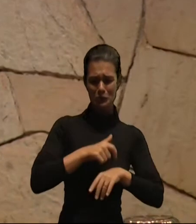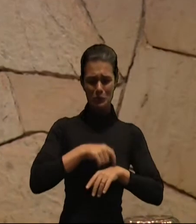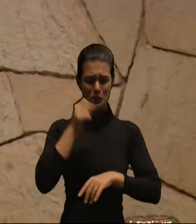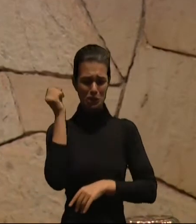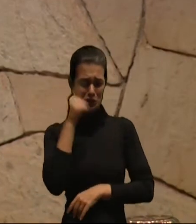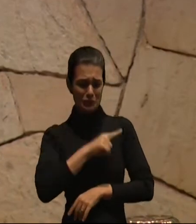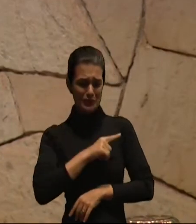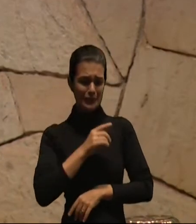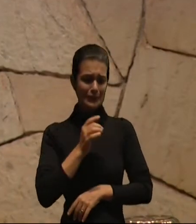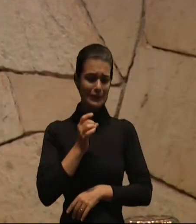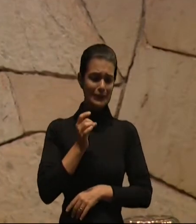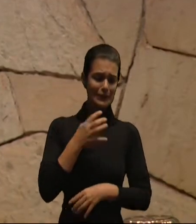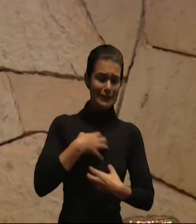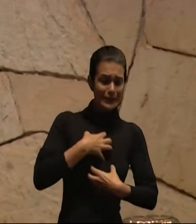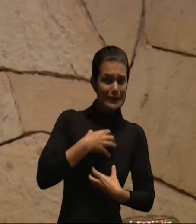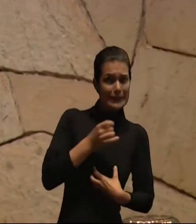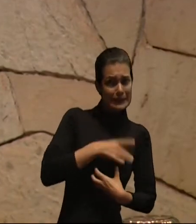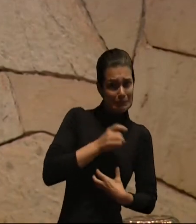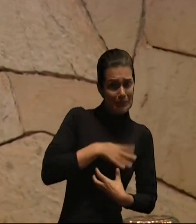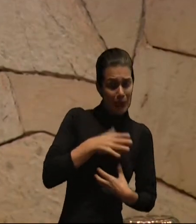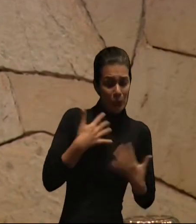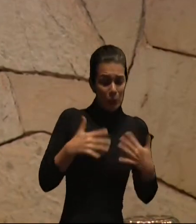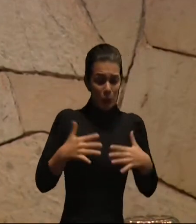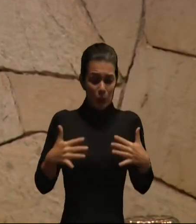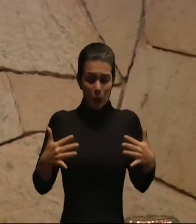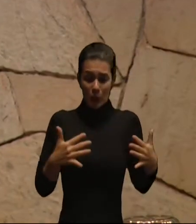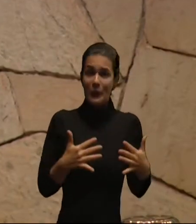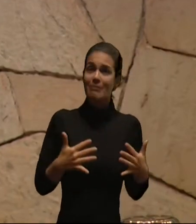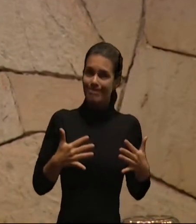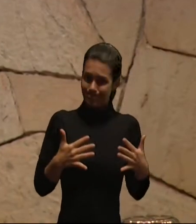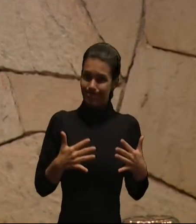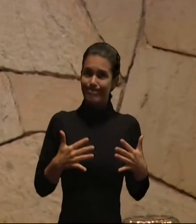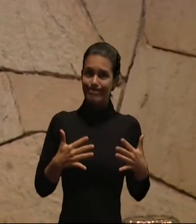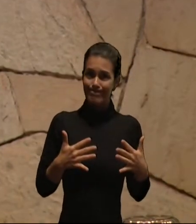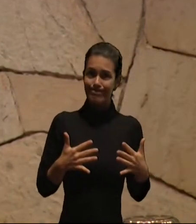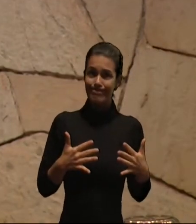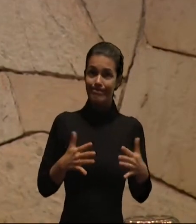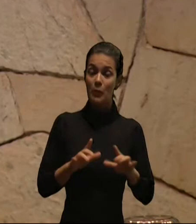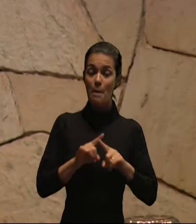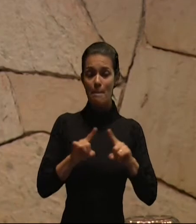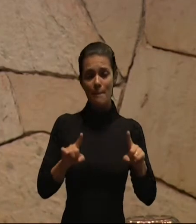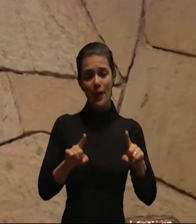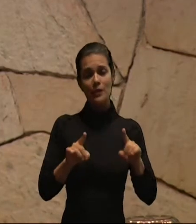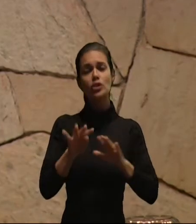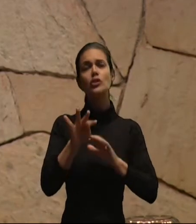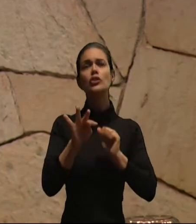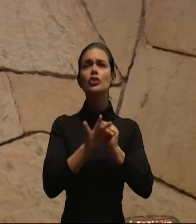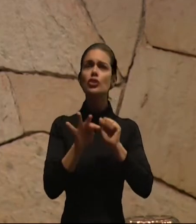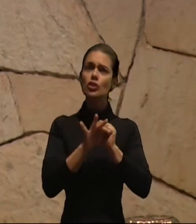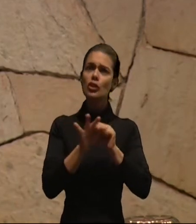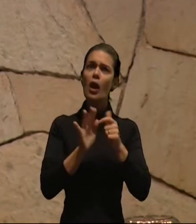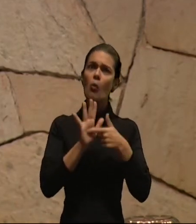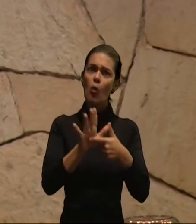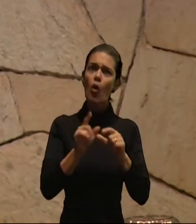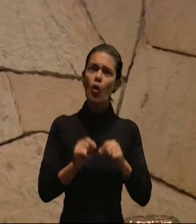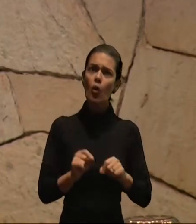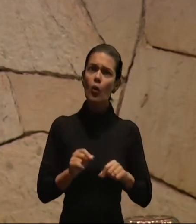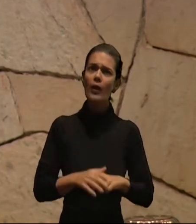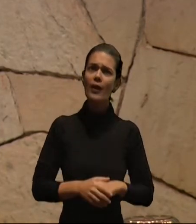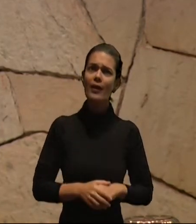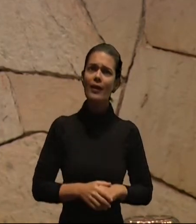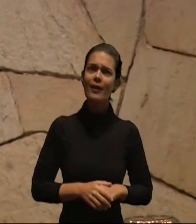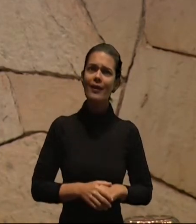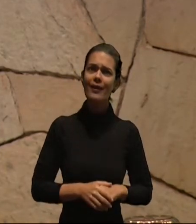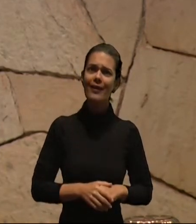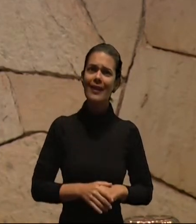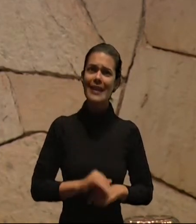alguns temores, que poderíamos incluir neste texto em que Tiago nos fala: feliz é o homem que suporta